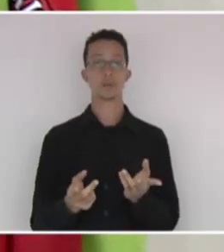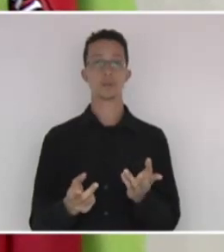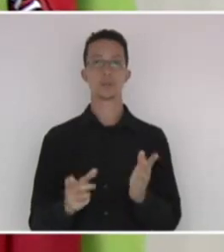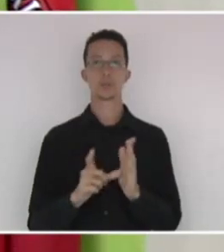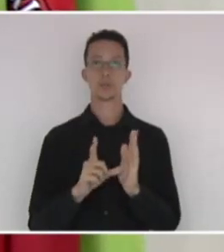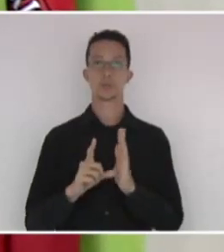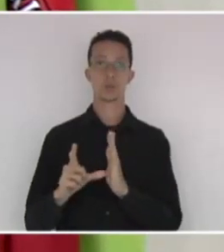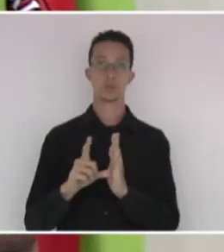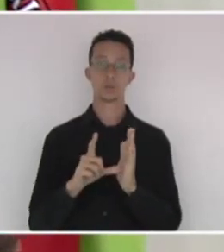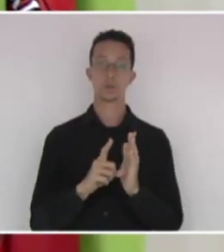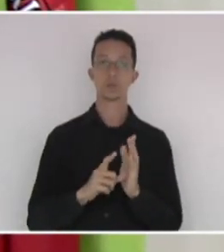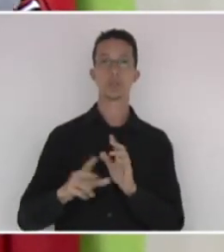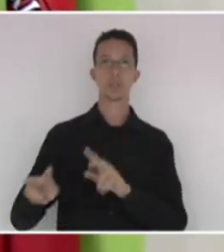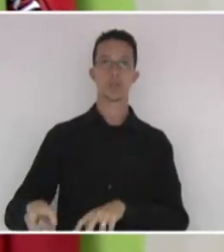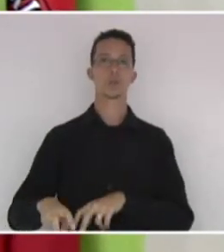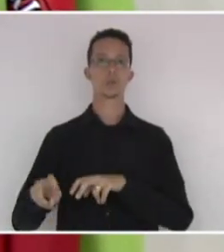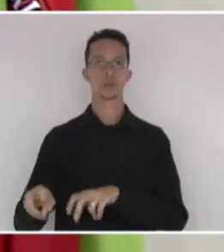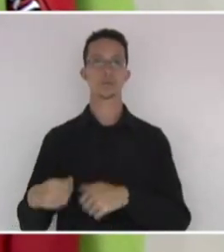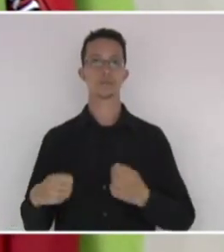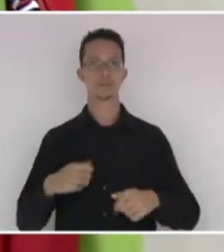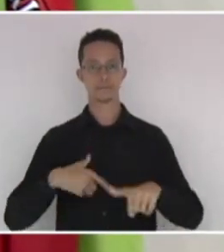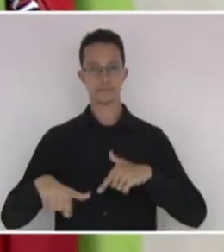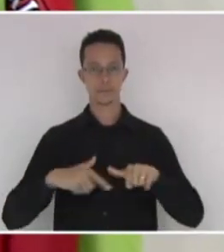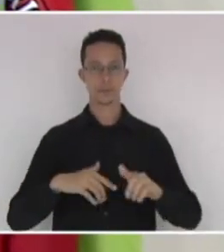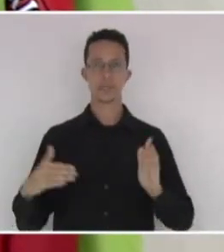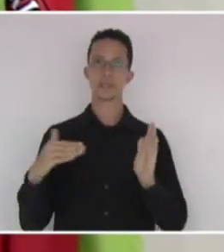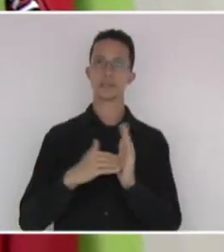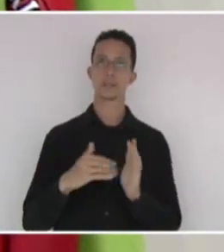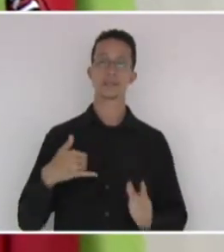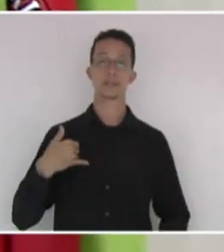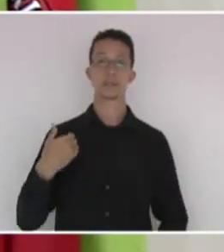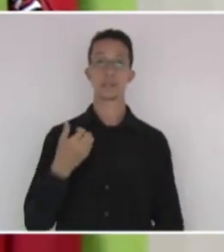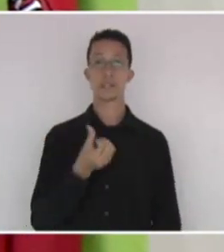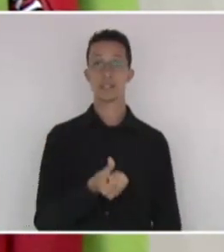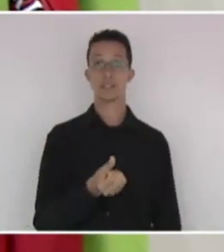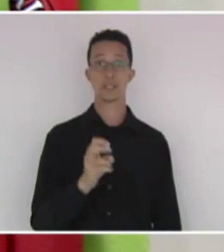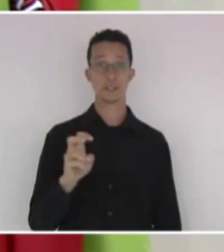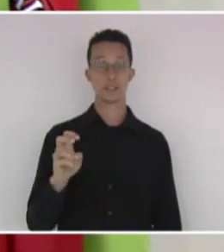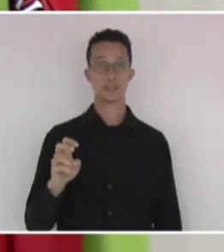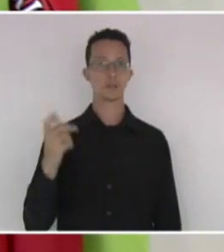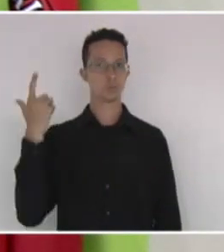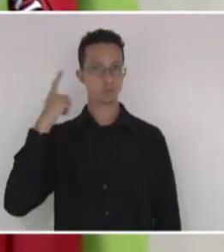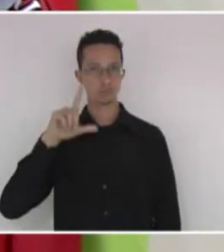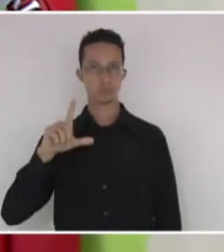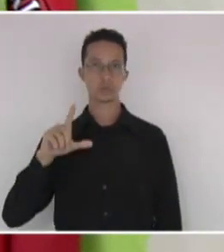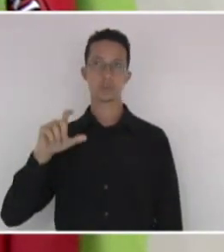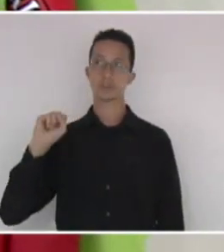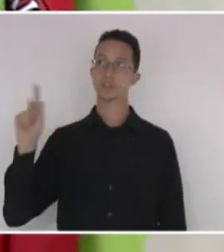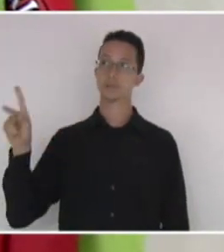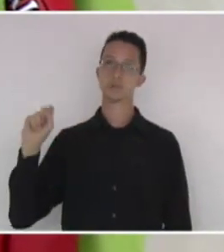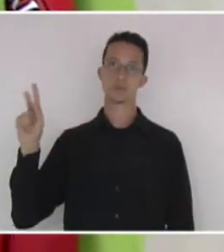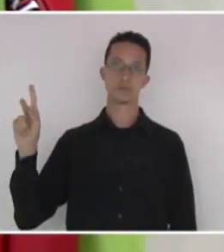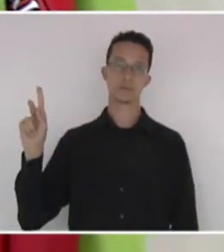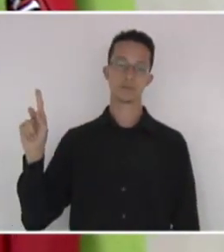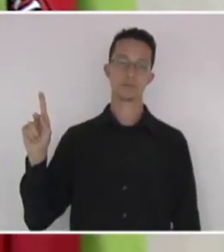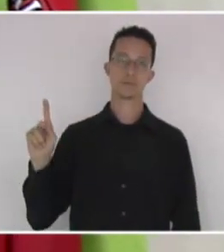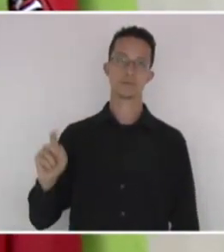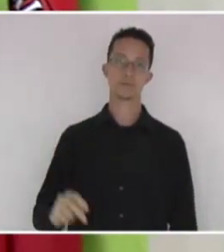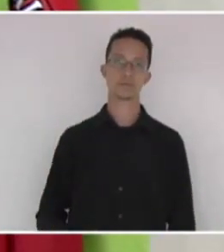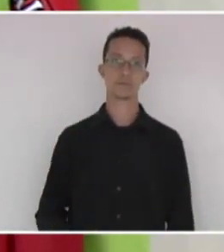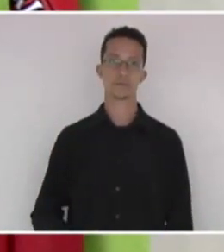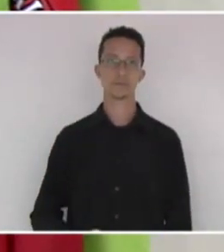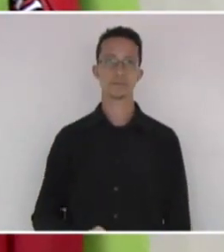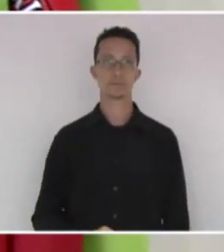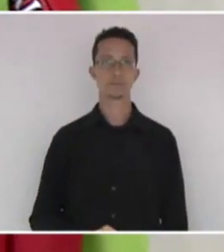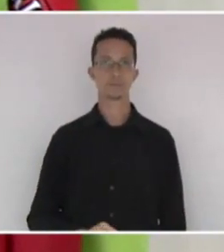terão que trabalhar no mínimo até os 65 anos para conseguir a aposentadoria. Será, inclusive, que